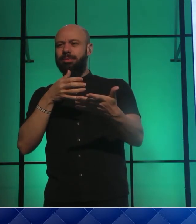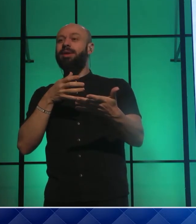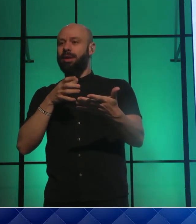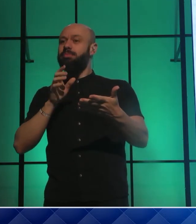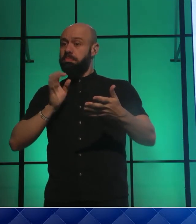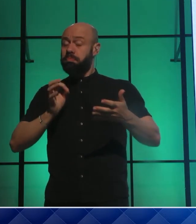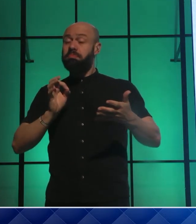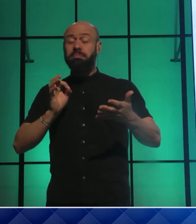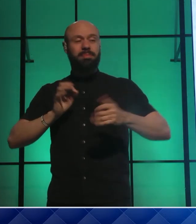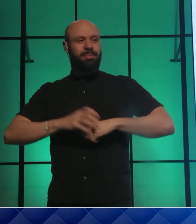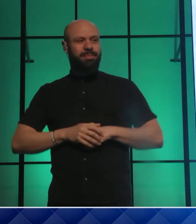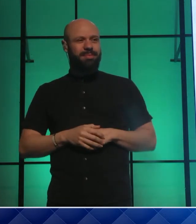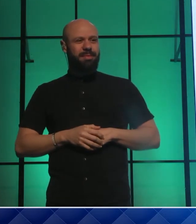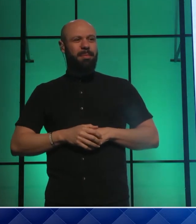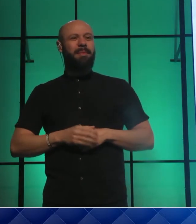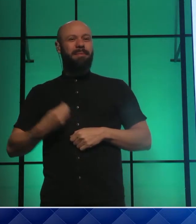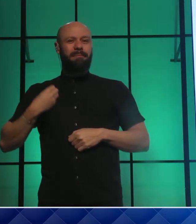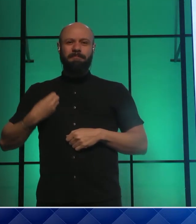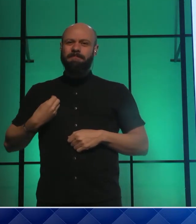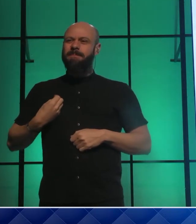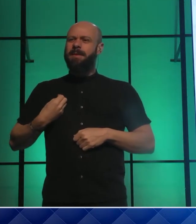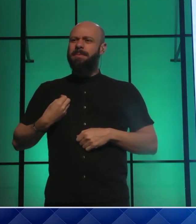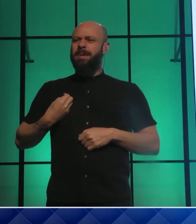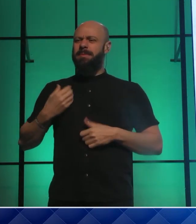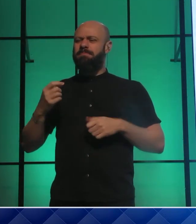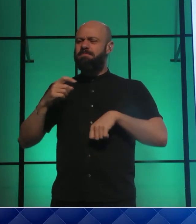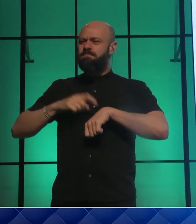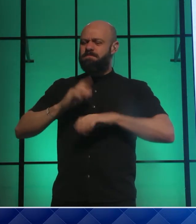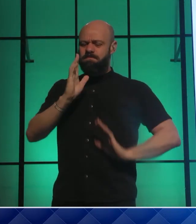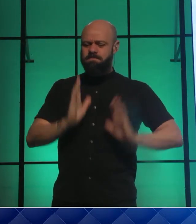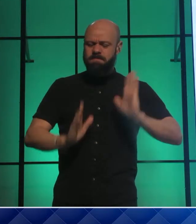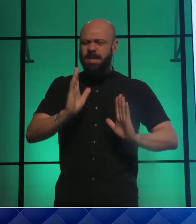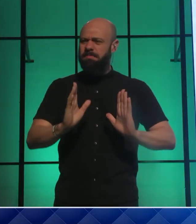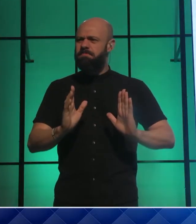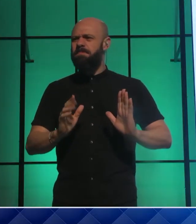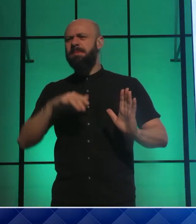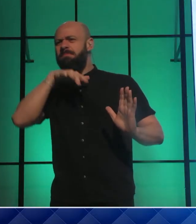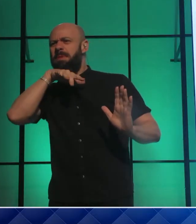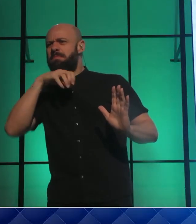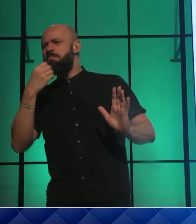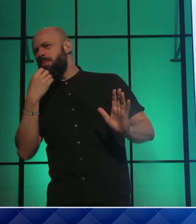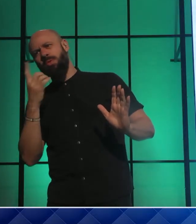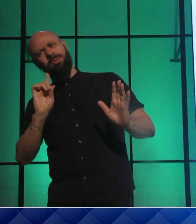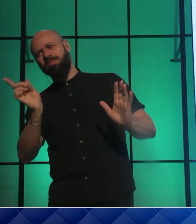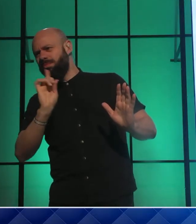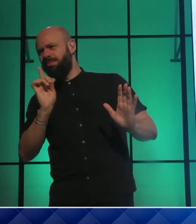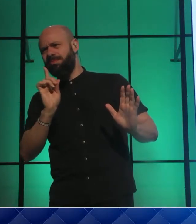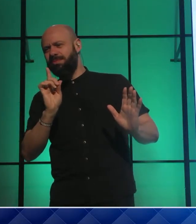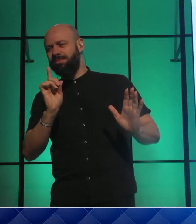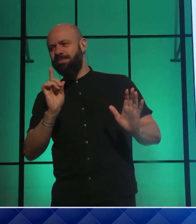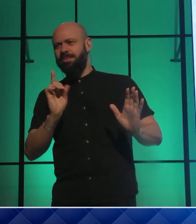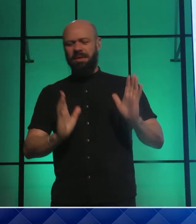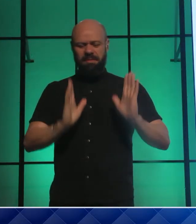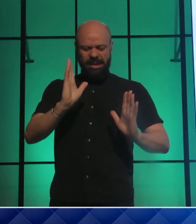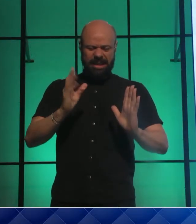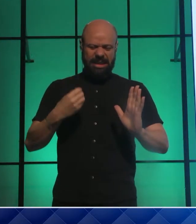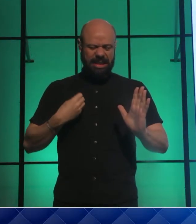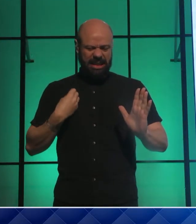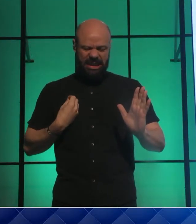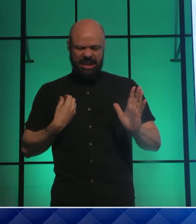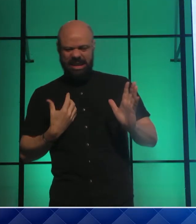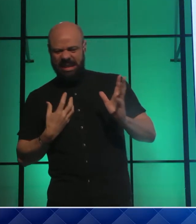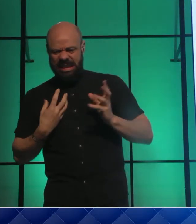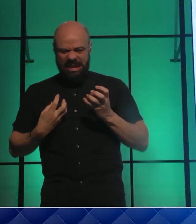Era uma pessoa que estava vivendo uma realidade muito ruim, uma fase muito ruim na sua vida. Era alguém que,